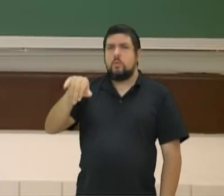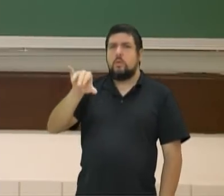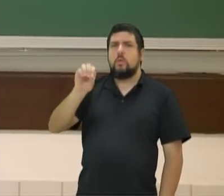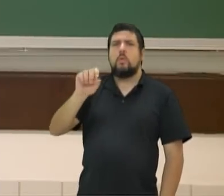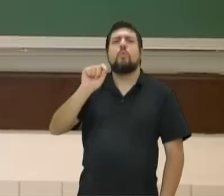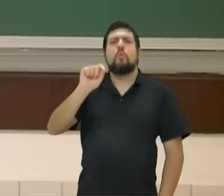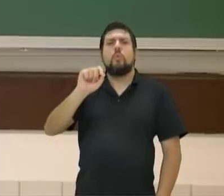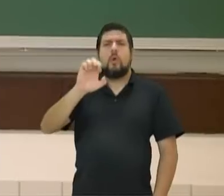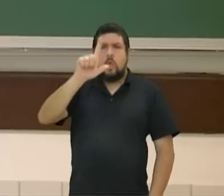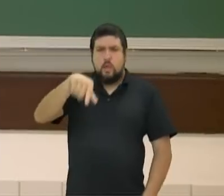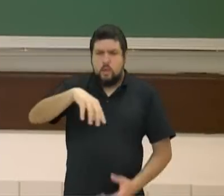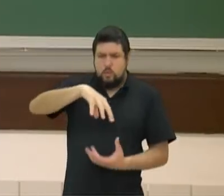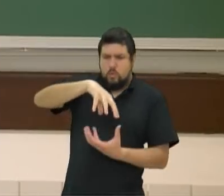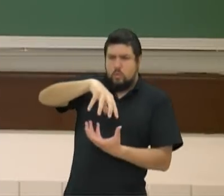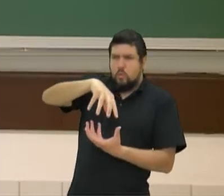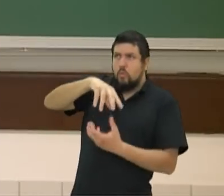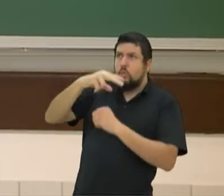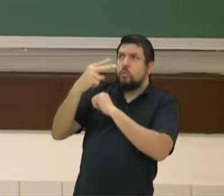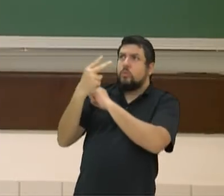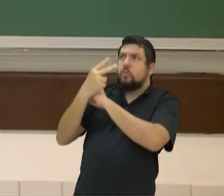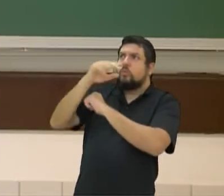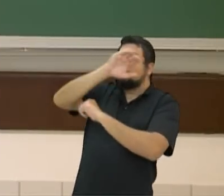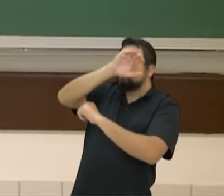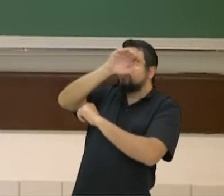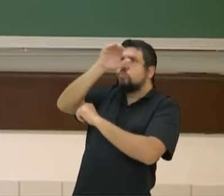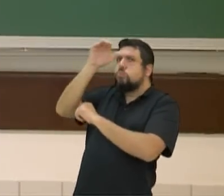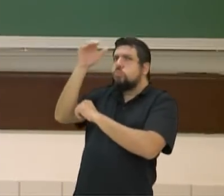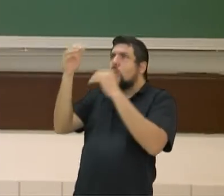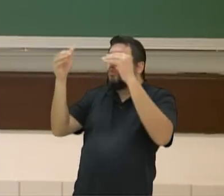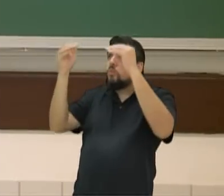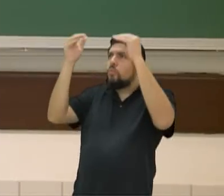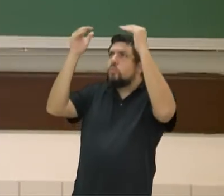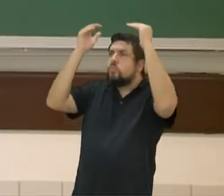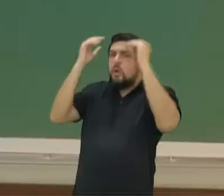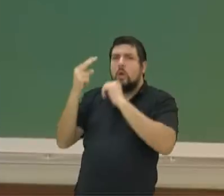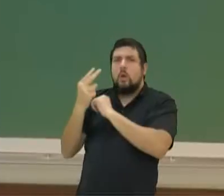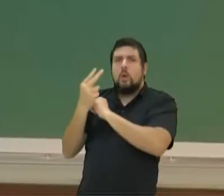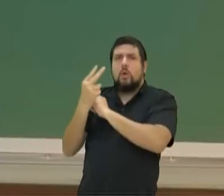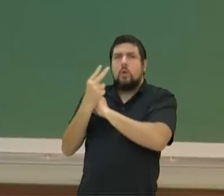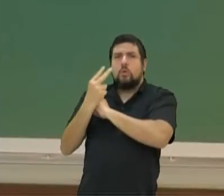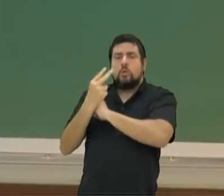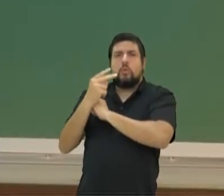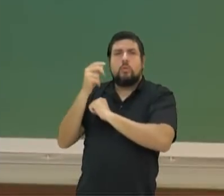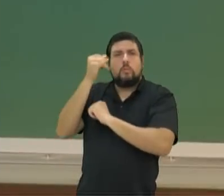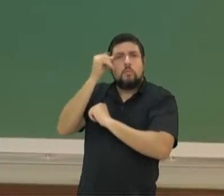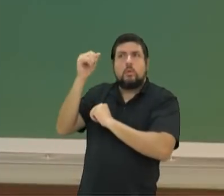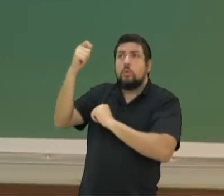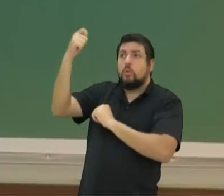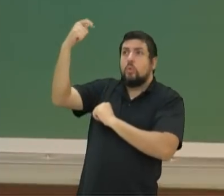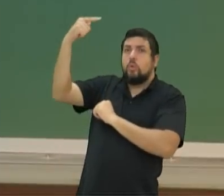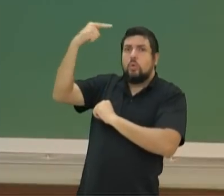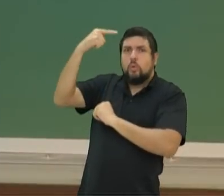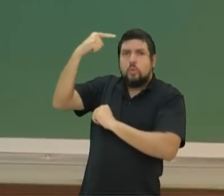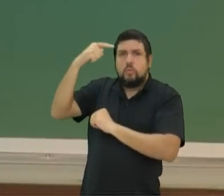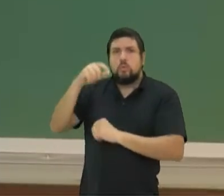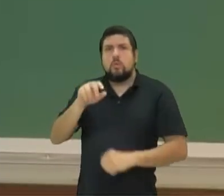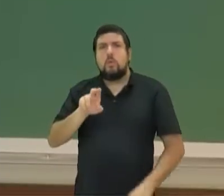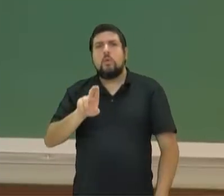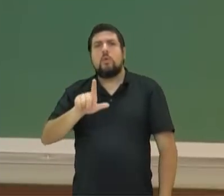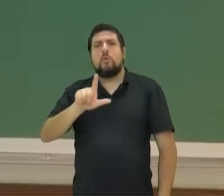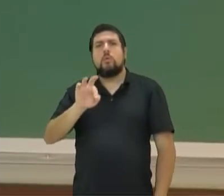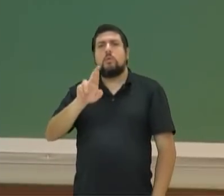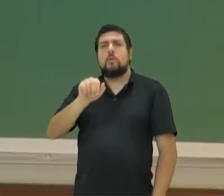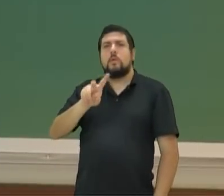do Sol. Quando o planeta Terra se formou, a gente não tinha essa camadinha de gás